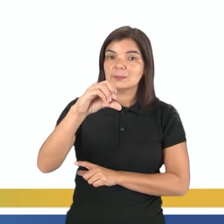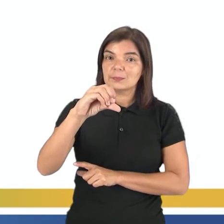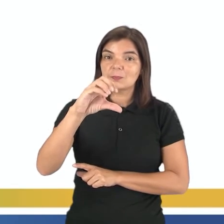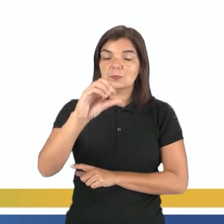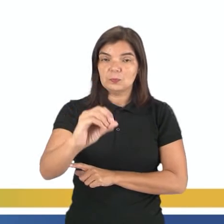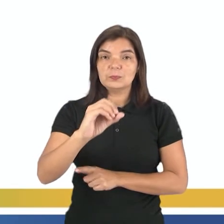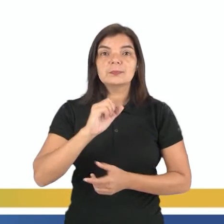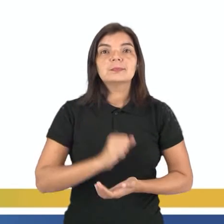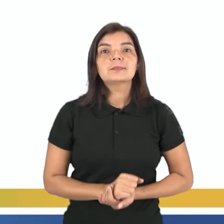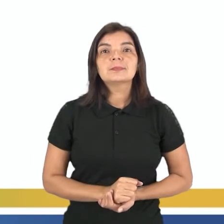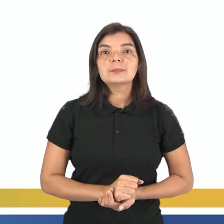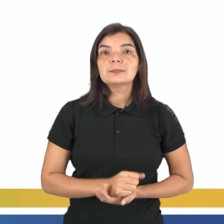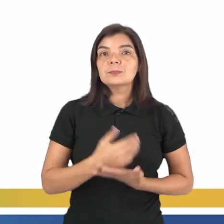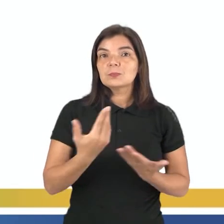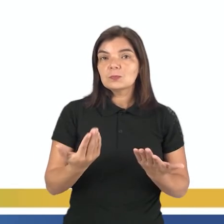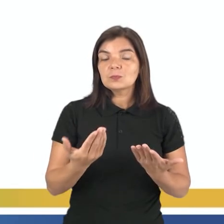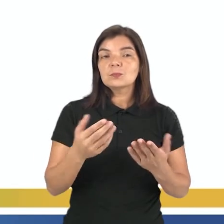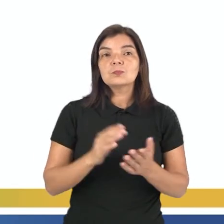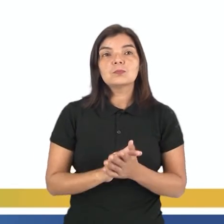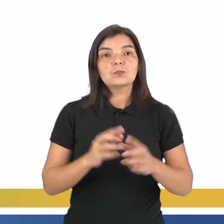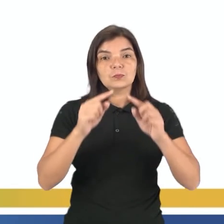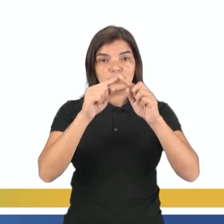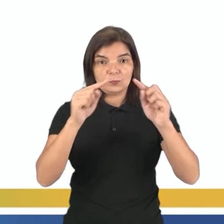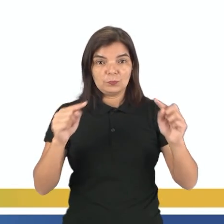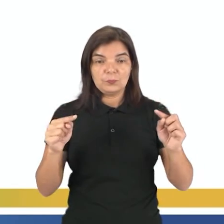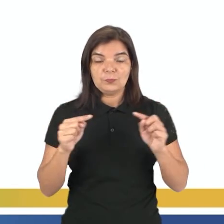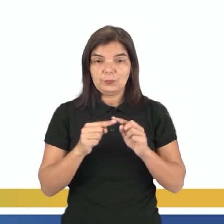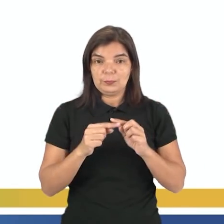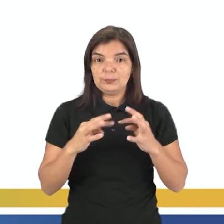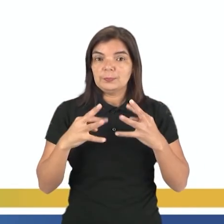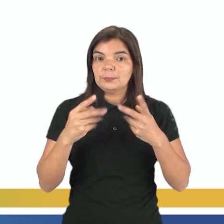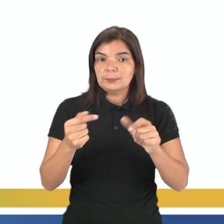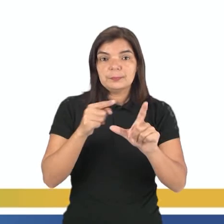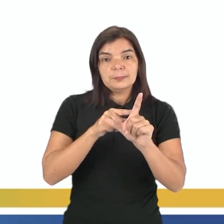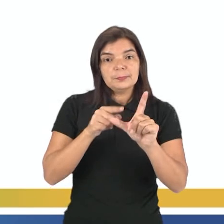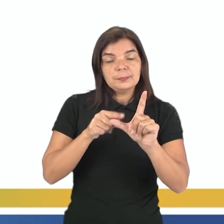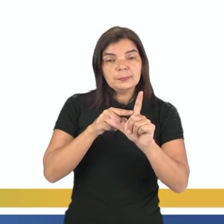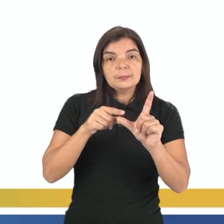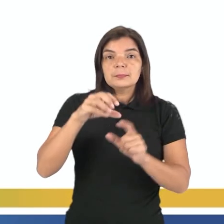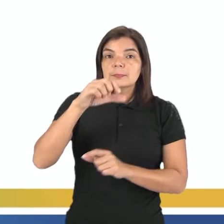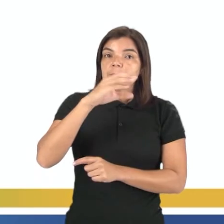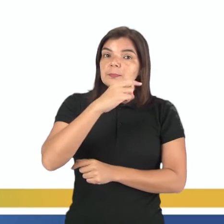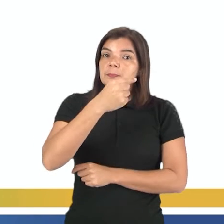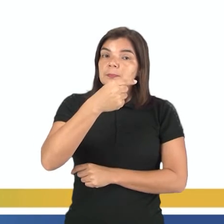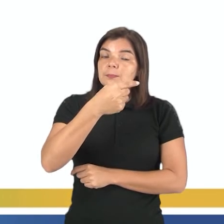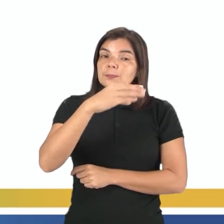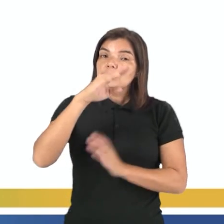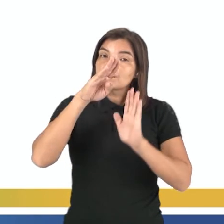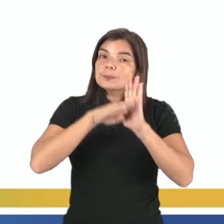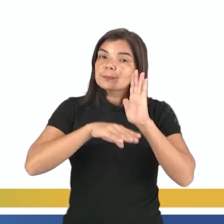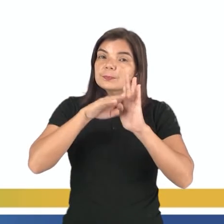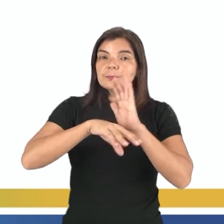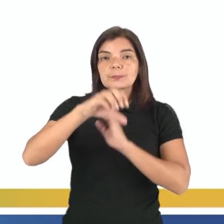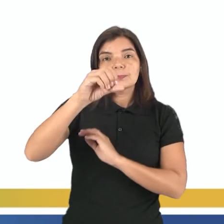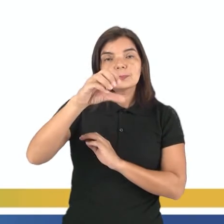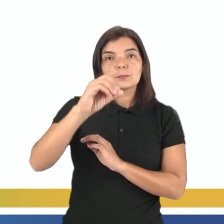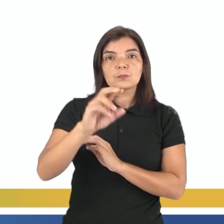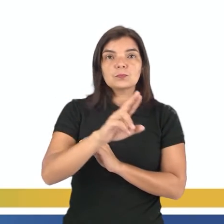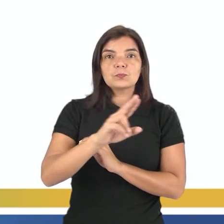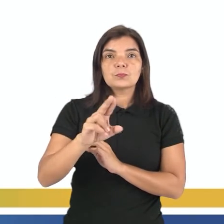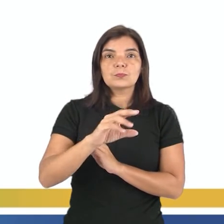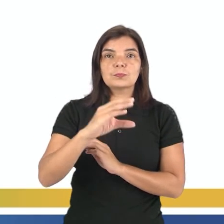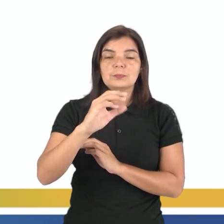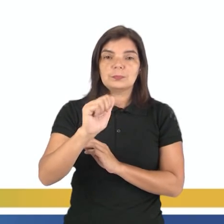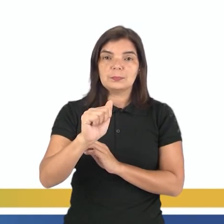90 graus, certo? Então, um triângulo que tem todos os ângulos menores que 90 graus, ou seja, agudo, ele é chamado